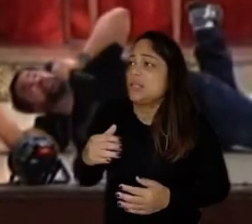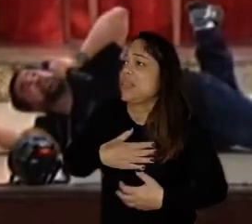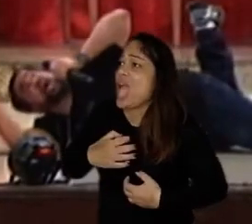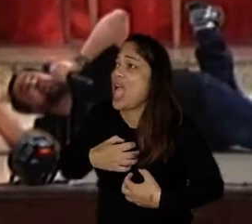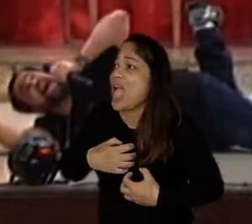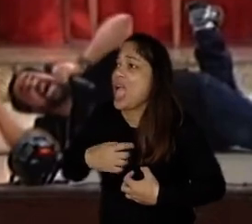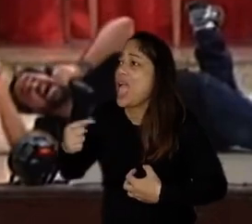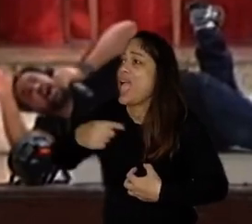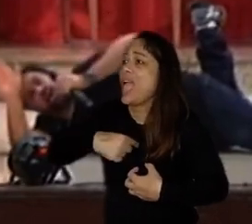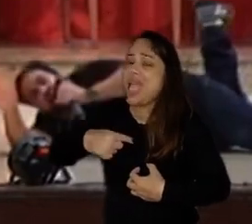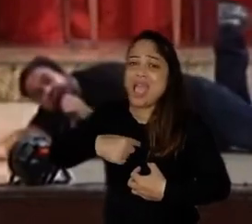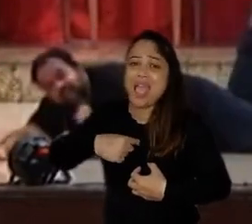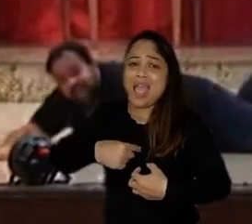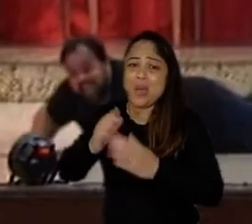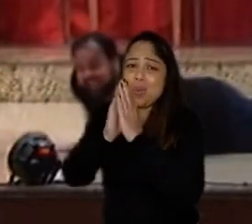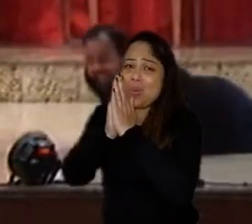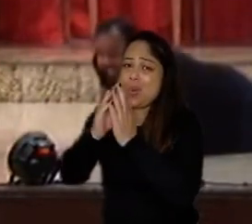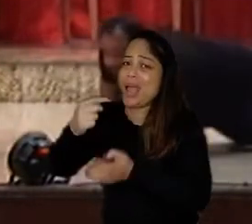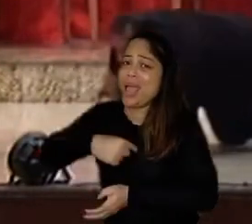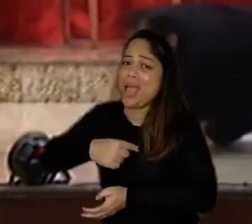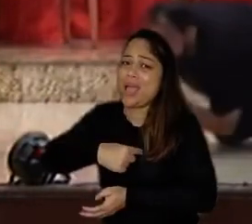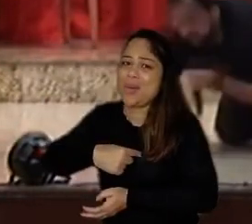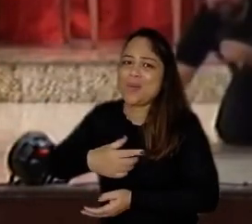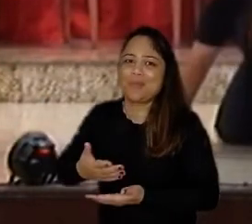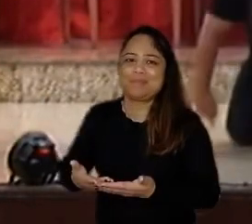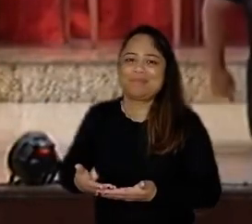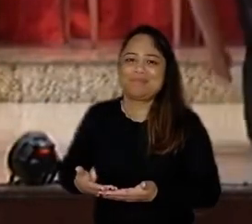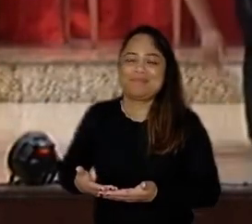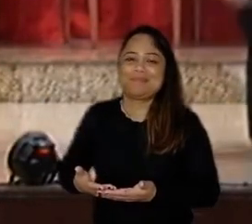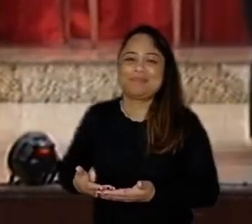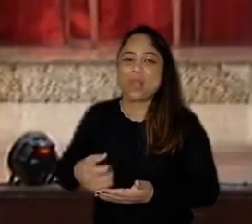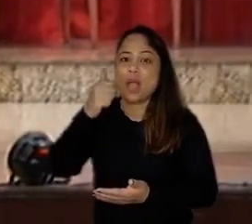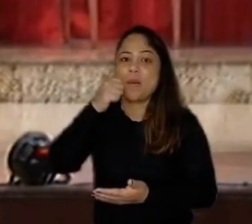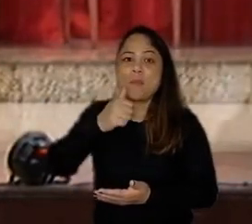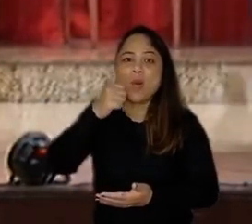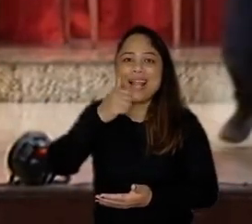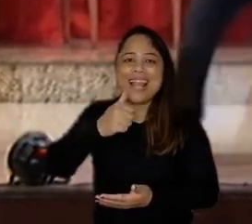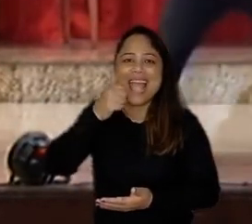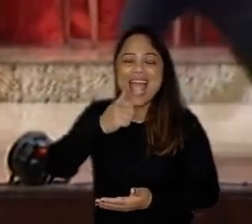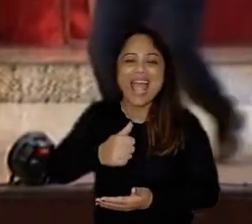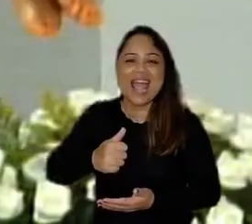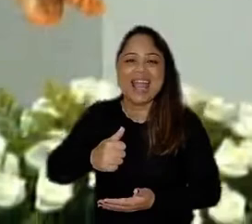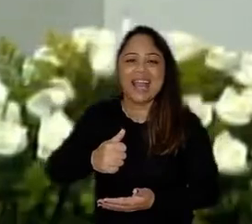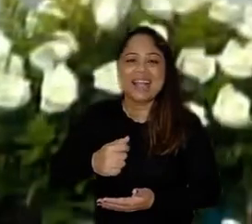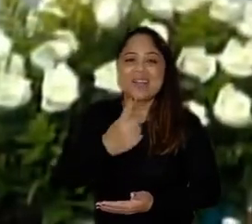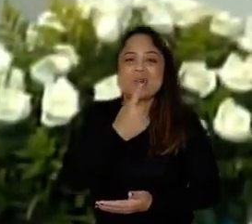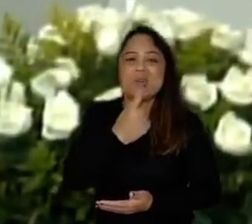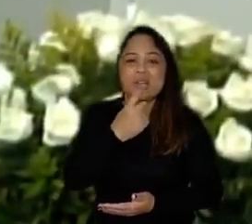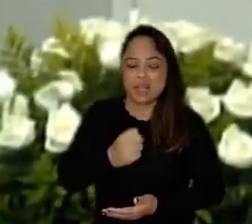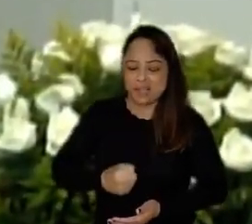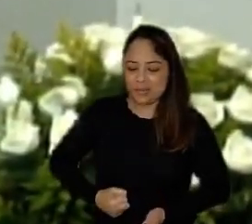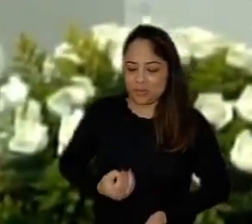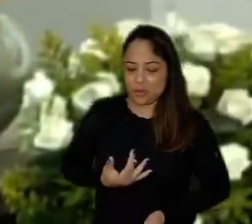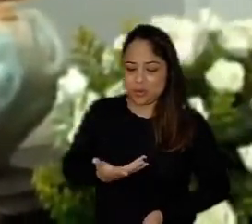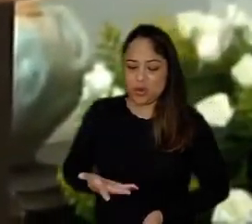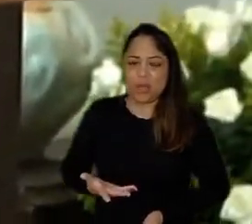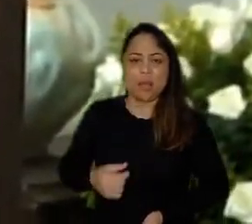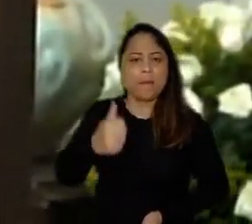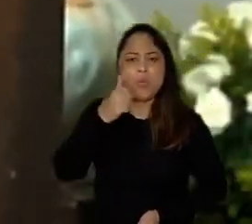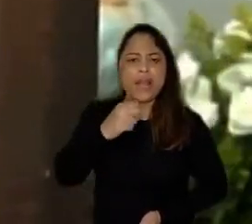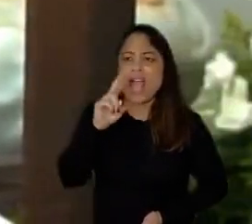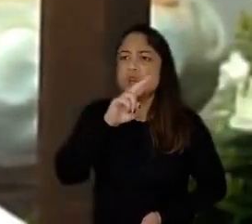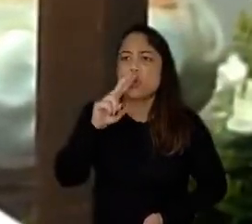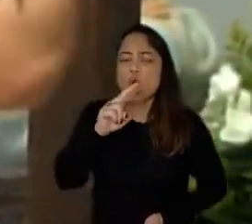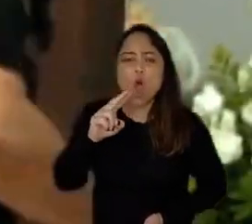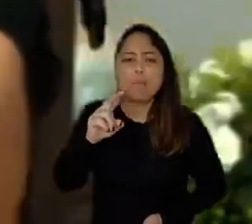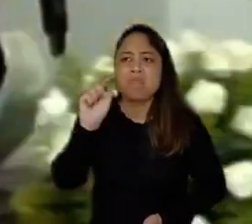eu. Ela que é conhecida na Bíblia como a hemorroísa, ela não tem nem nome,